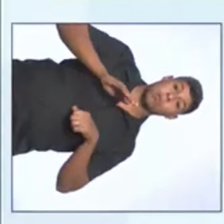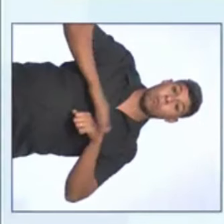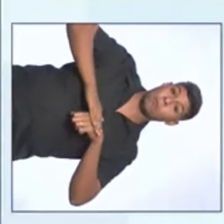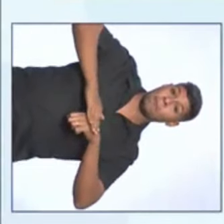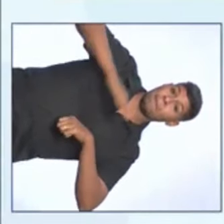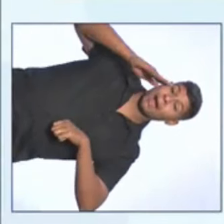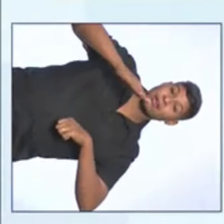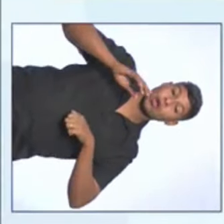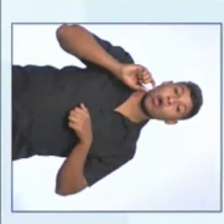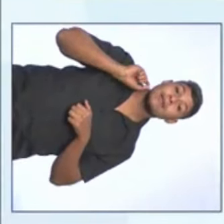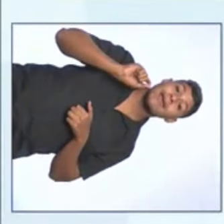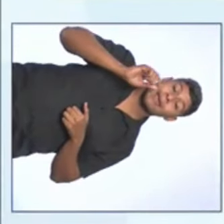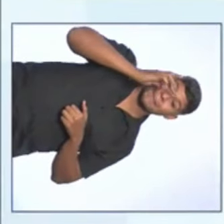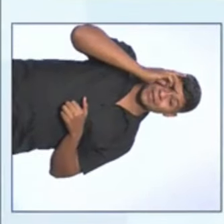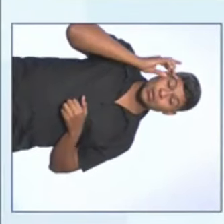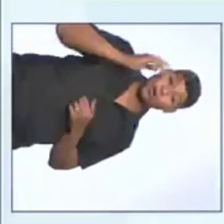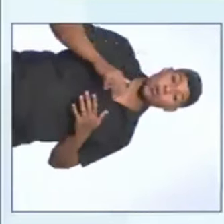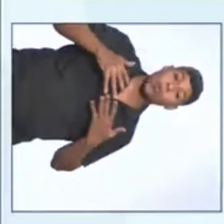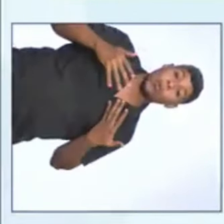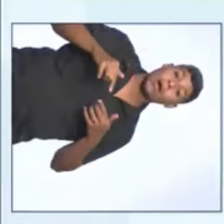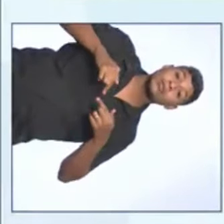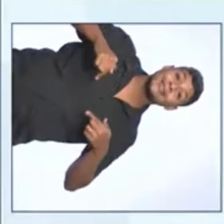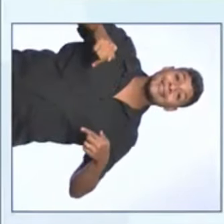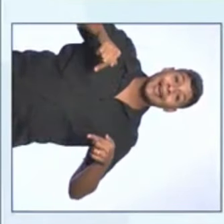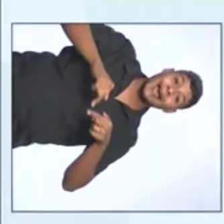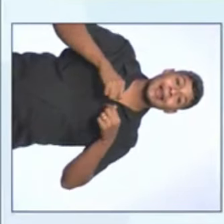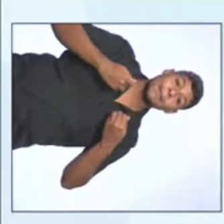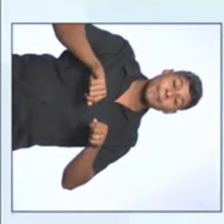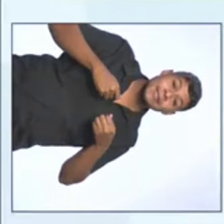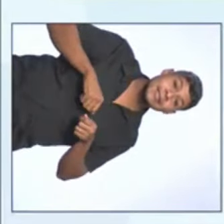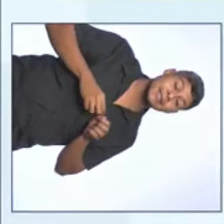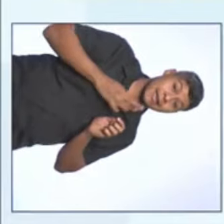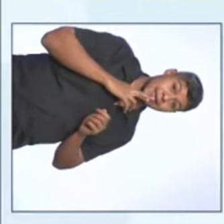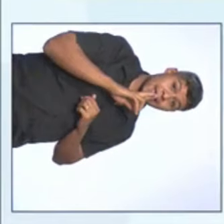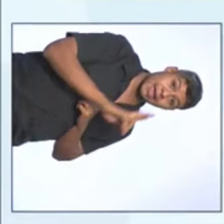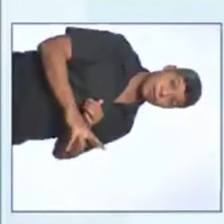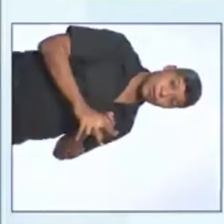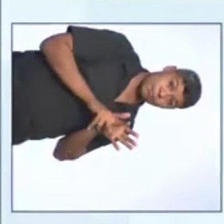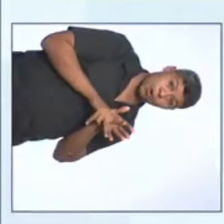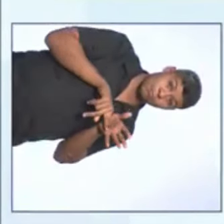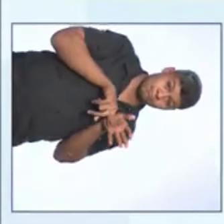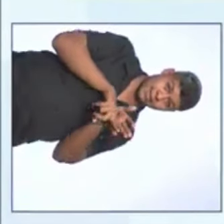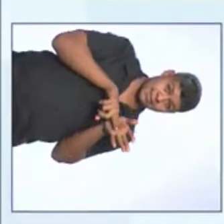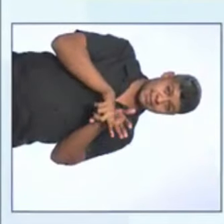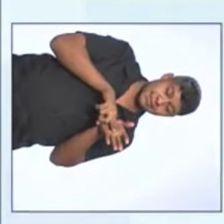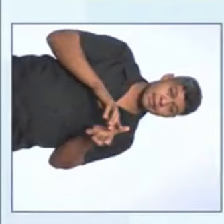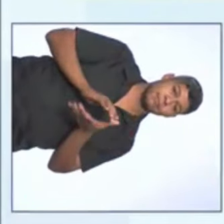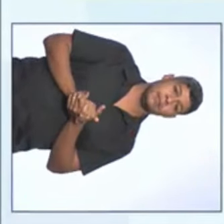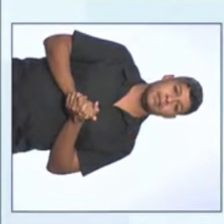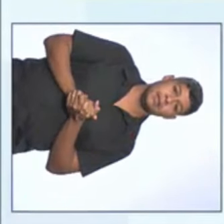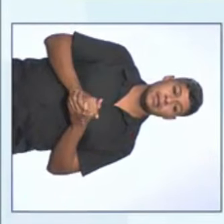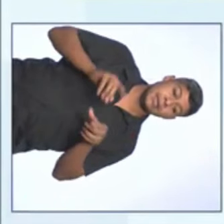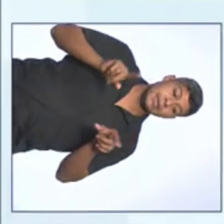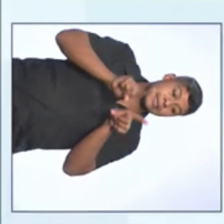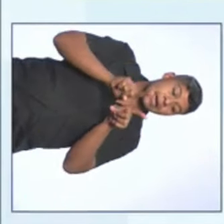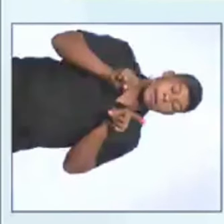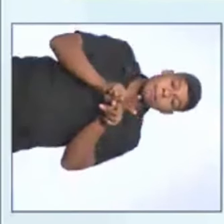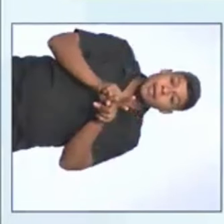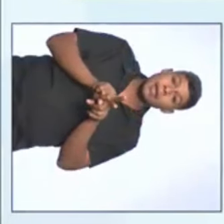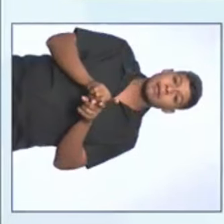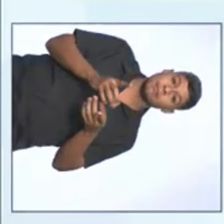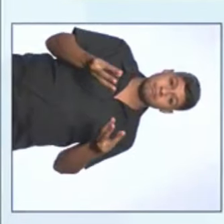de quem foram essas pessoas e quais salas a gente precisava pegar mais no pé para que eles respondessem a pesquisa assim como a